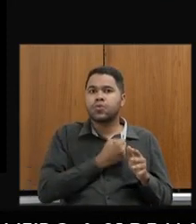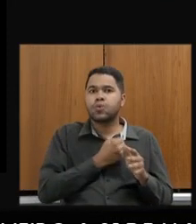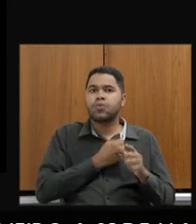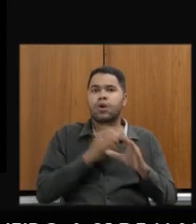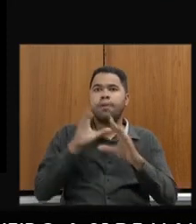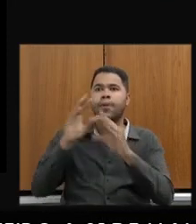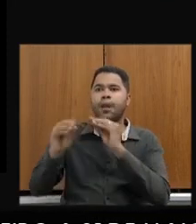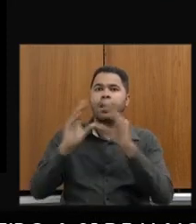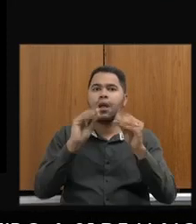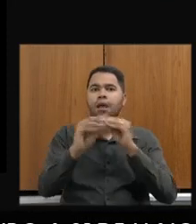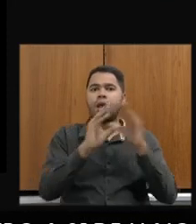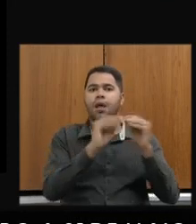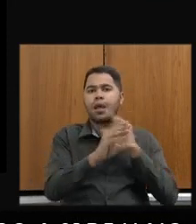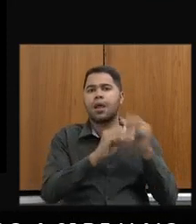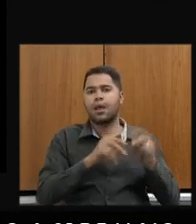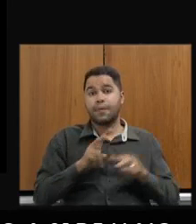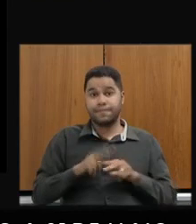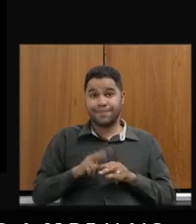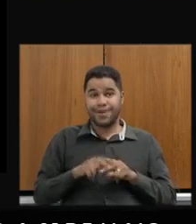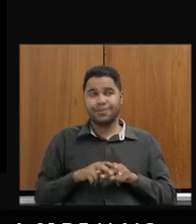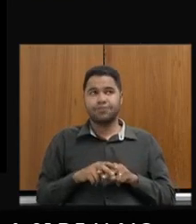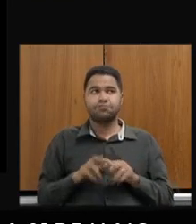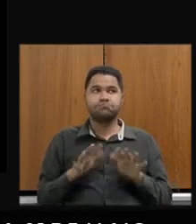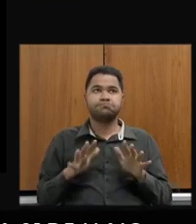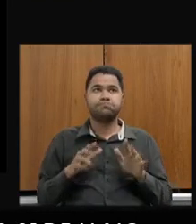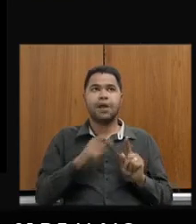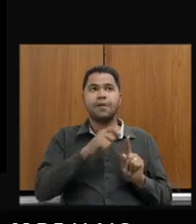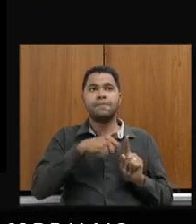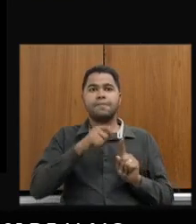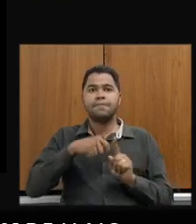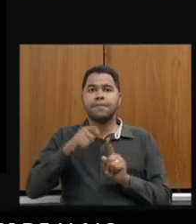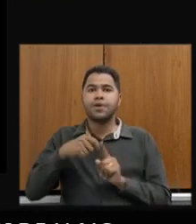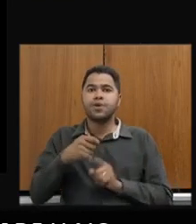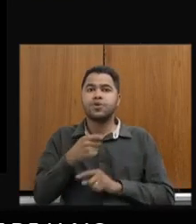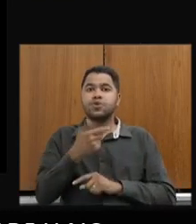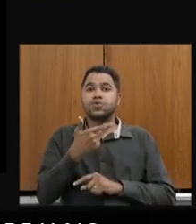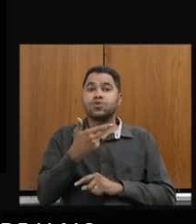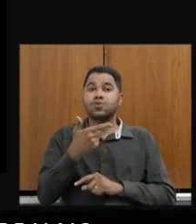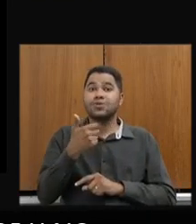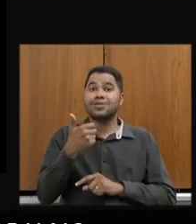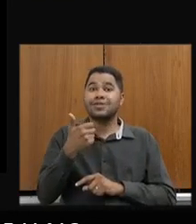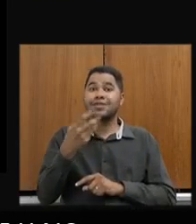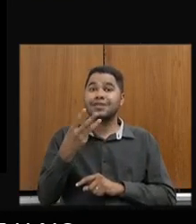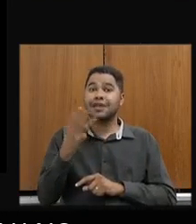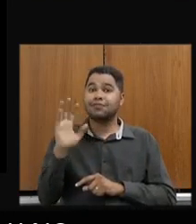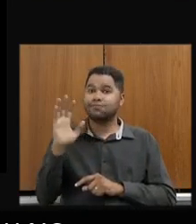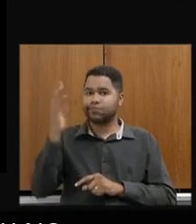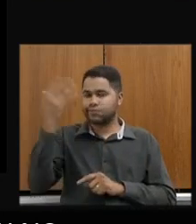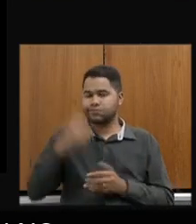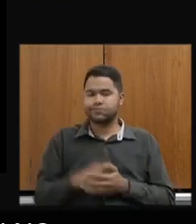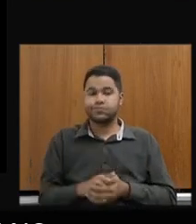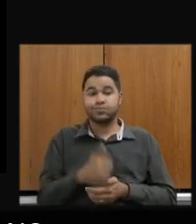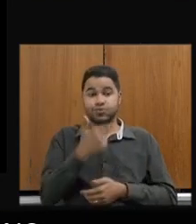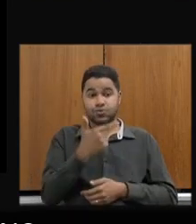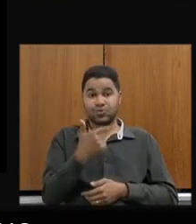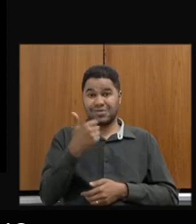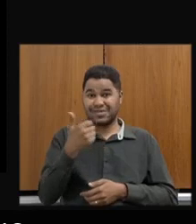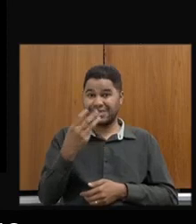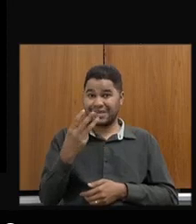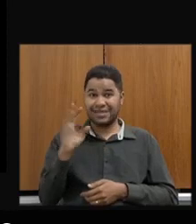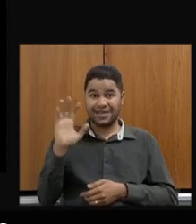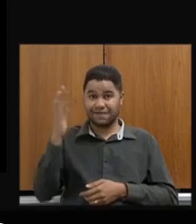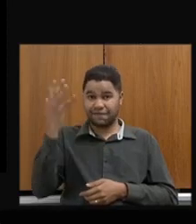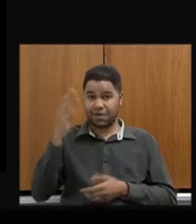de fuga de preso então houve uma média por mês de 213 eventos 213